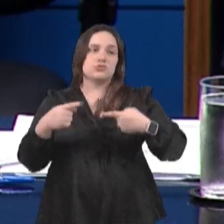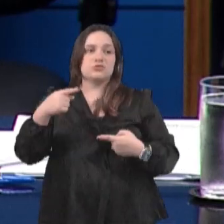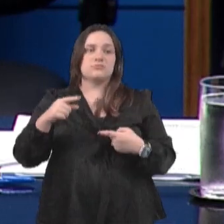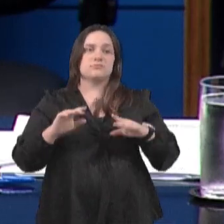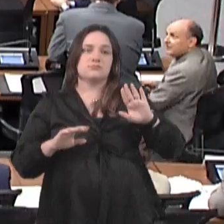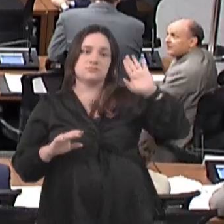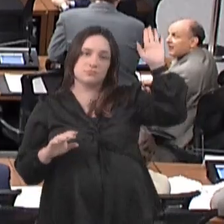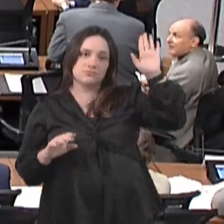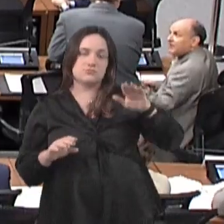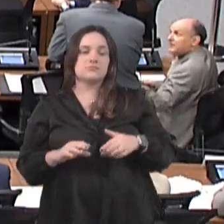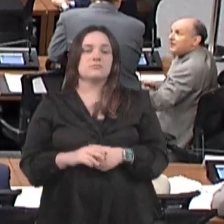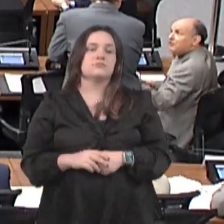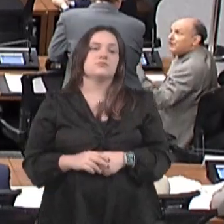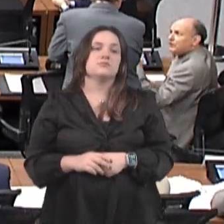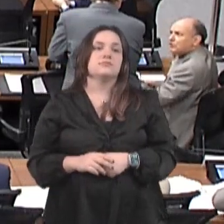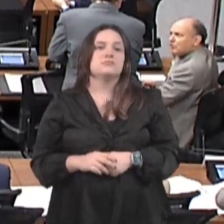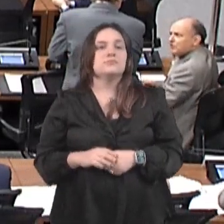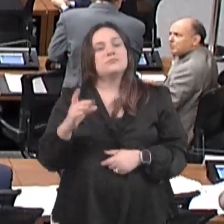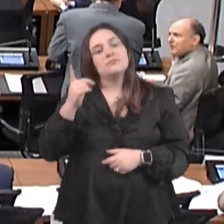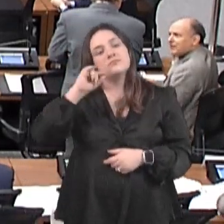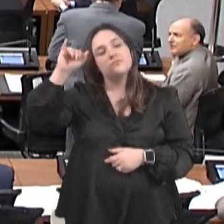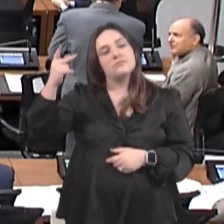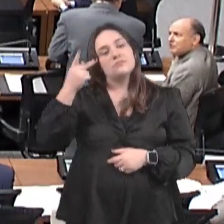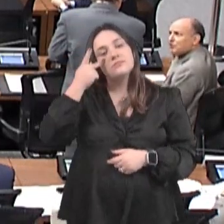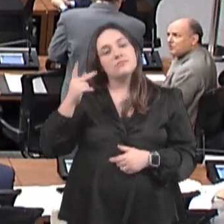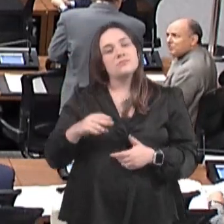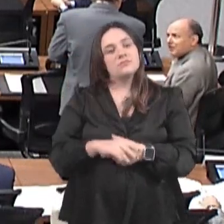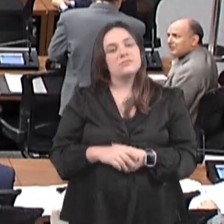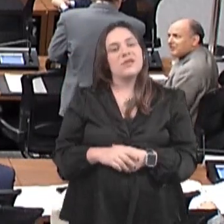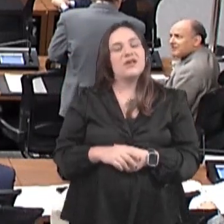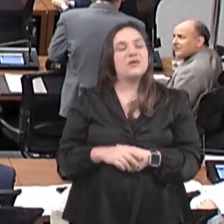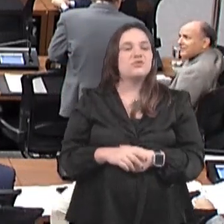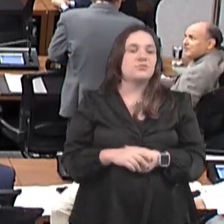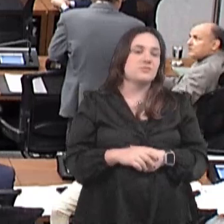Para discutir, deputado João Henrique.